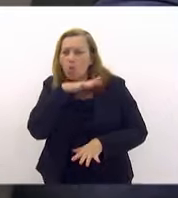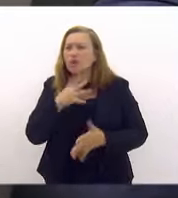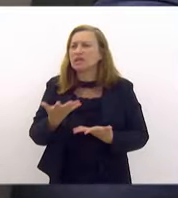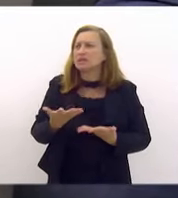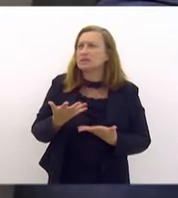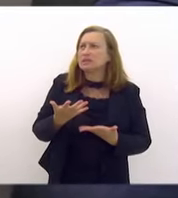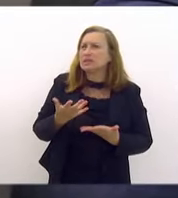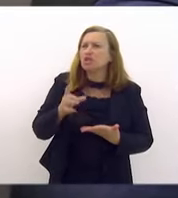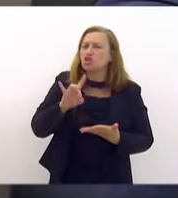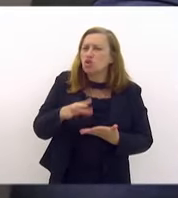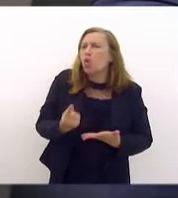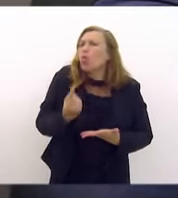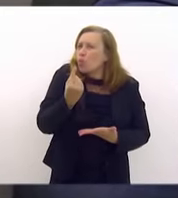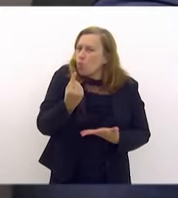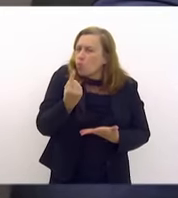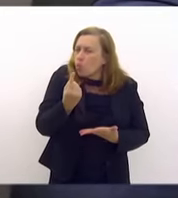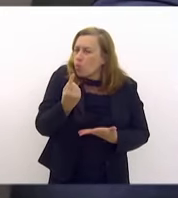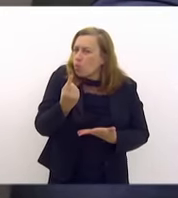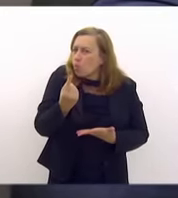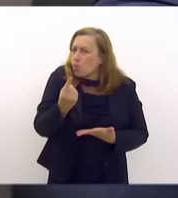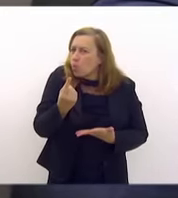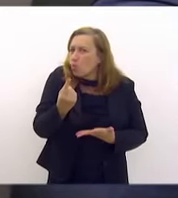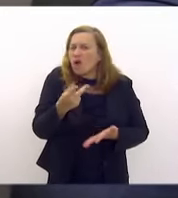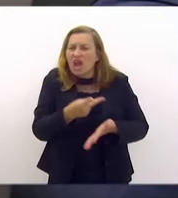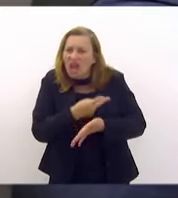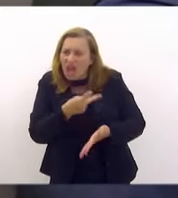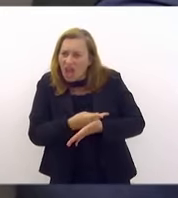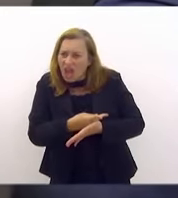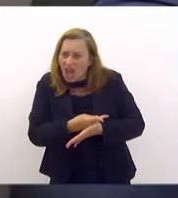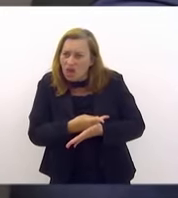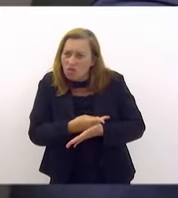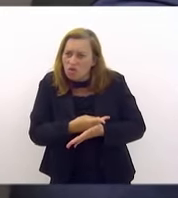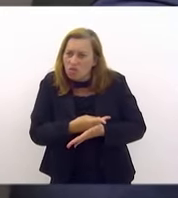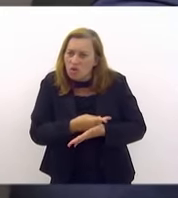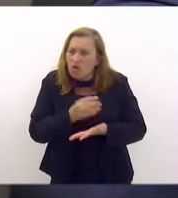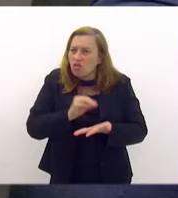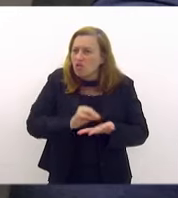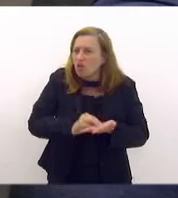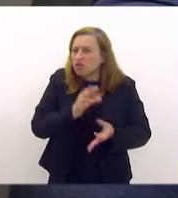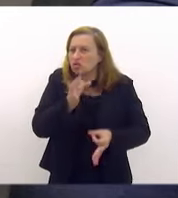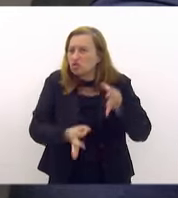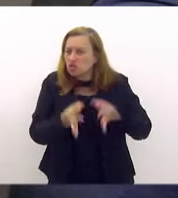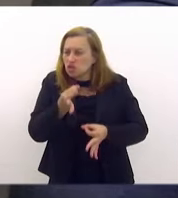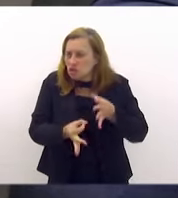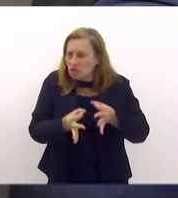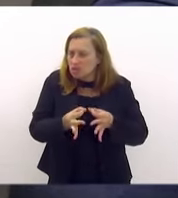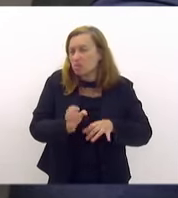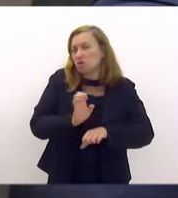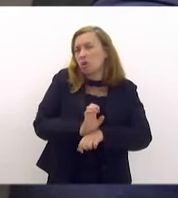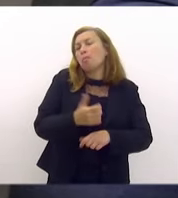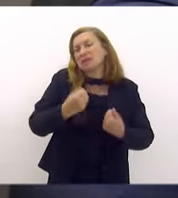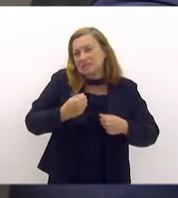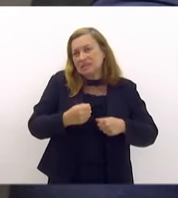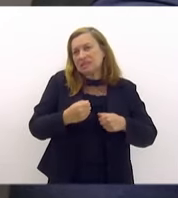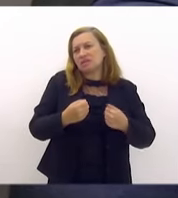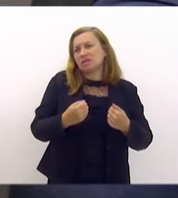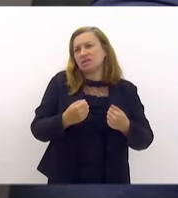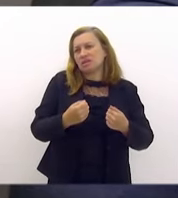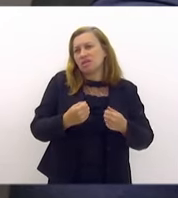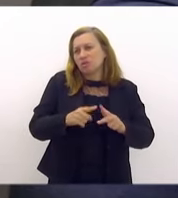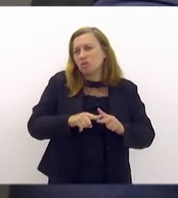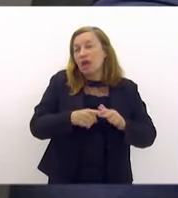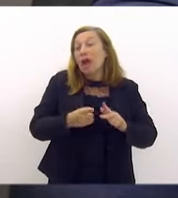tivesse sido só um qualquer injustiça cometida pelo Estado precisa ser reparada né